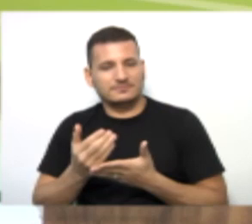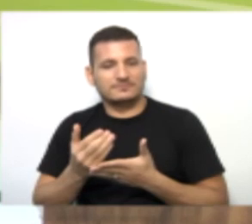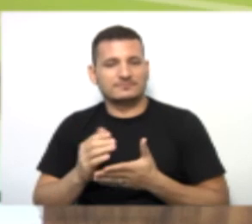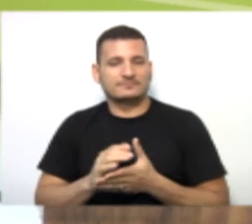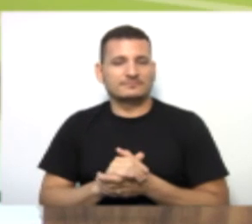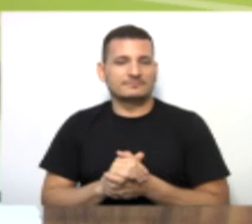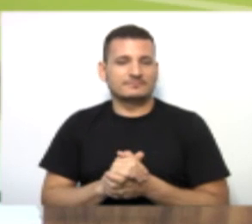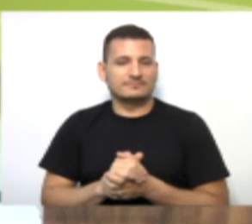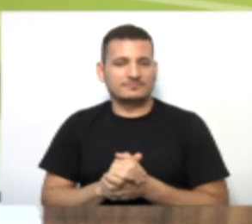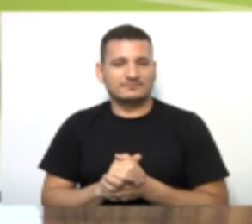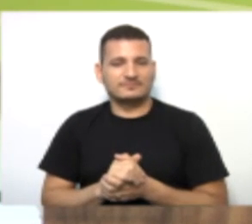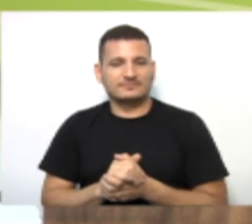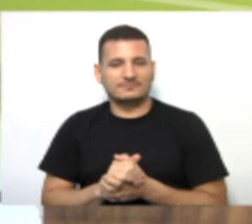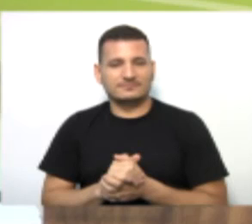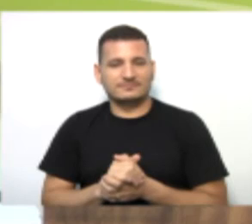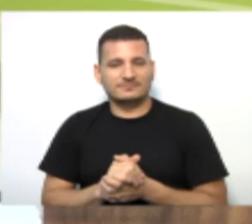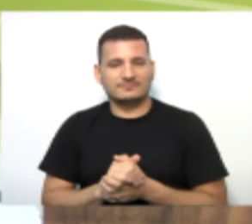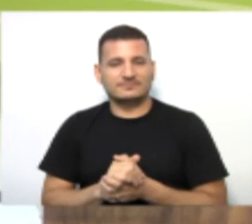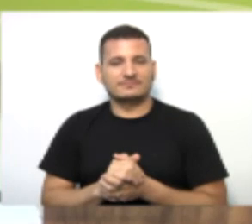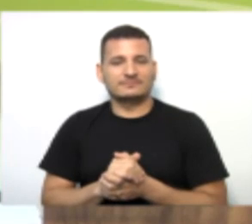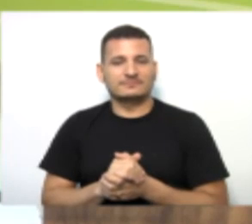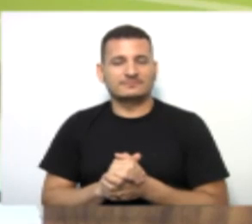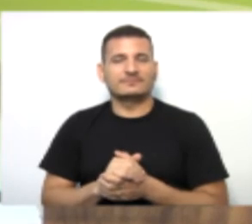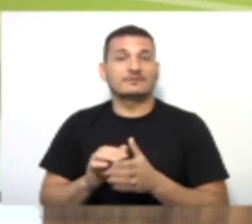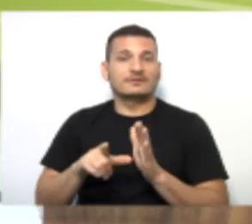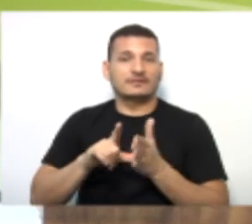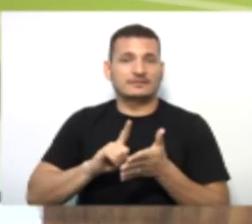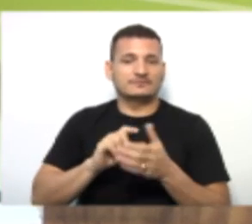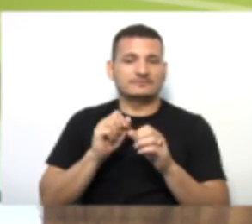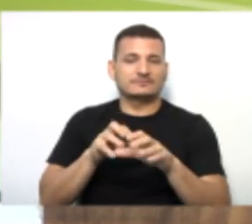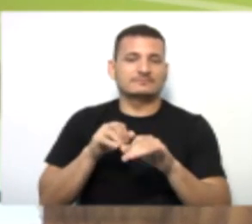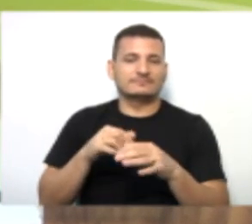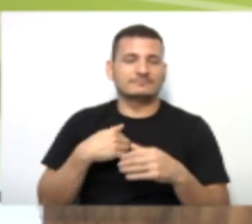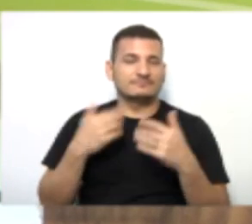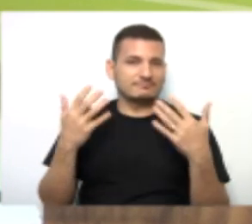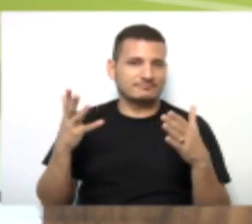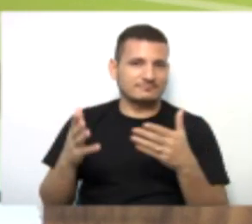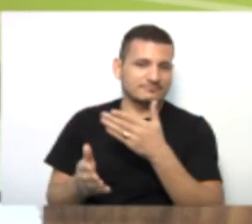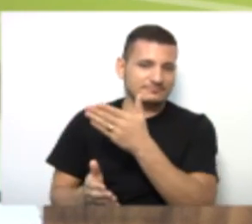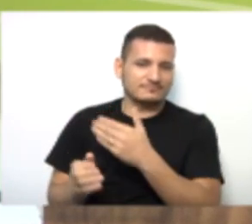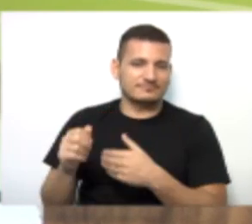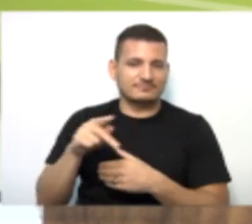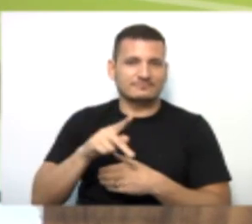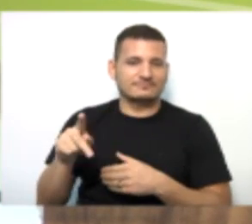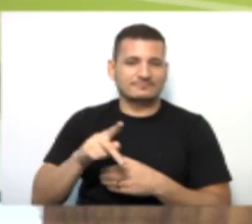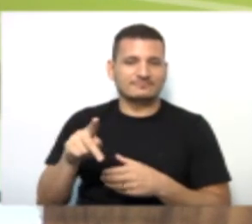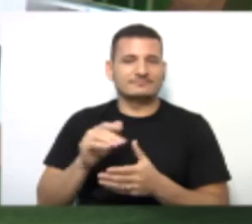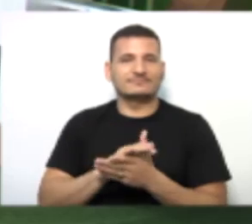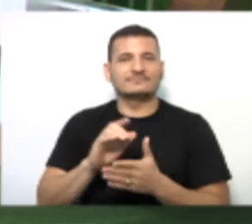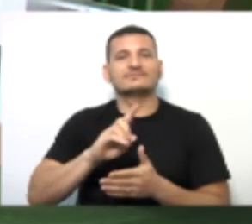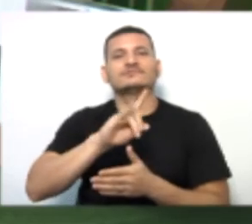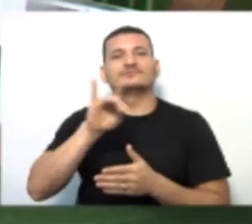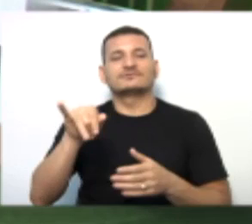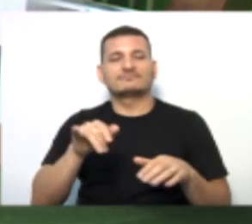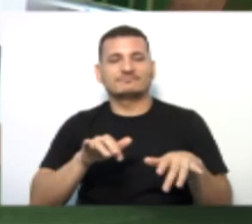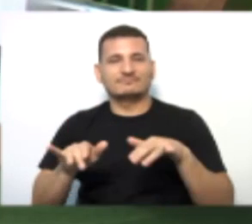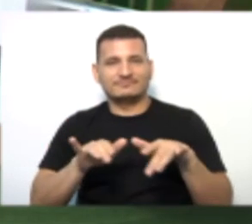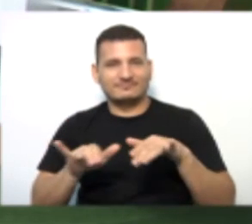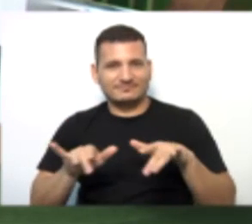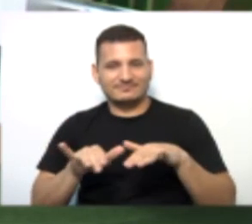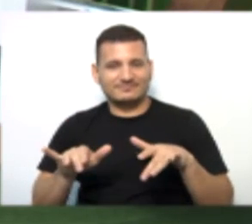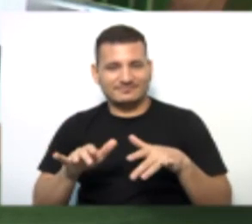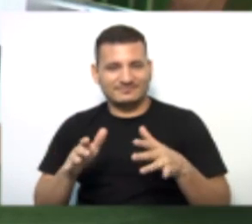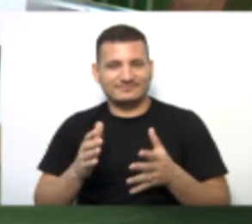E antes de partir exatamente para a aula, eu queria parabenizar o professor pelo Dia do Programador. Professor, você se